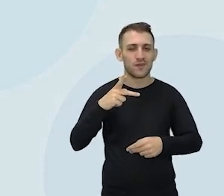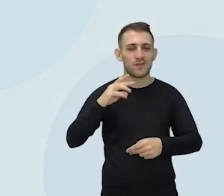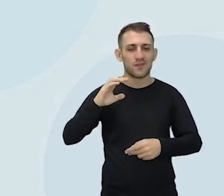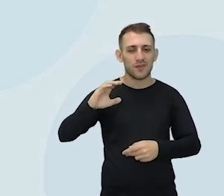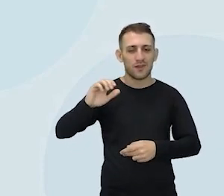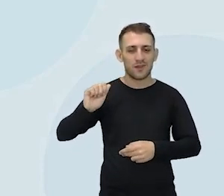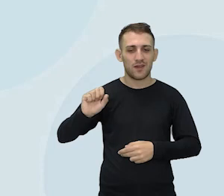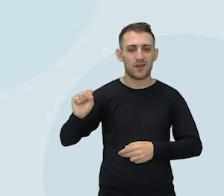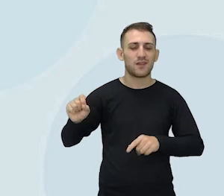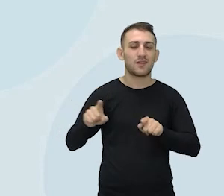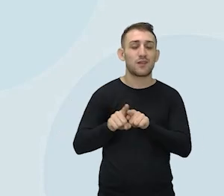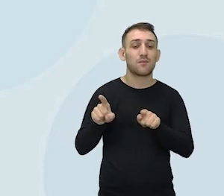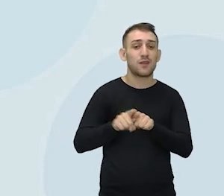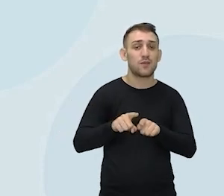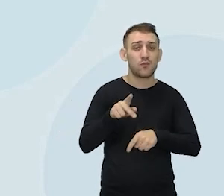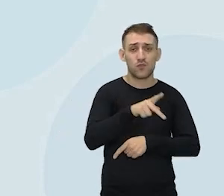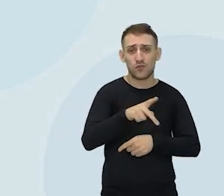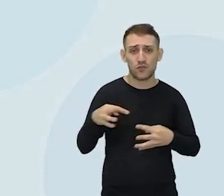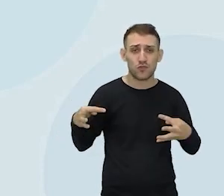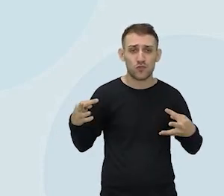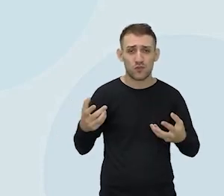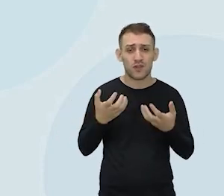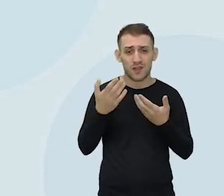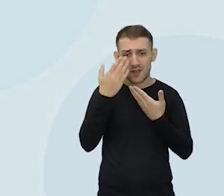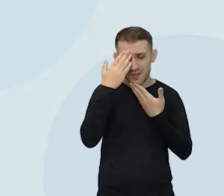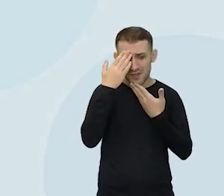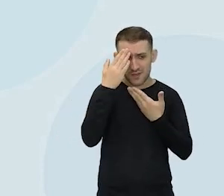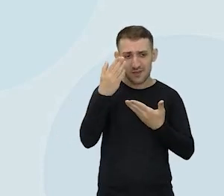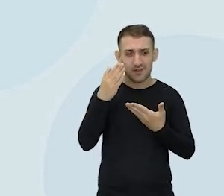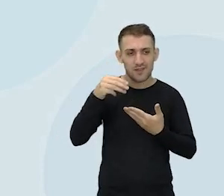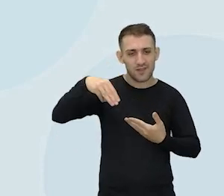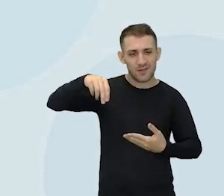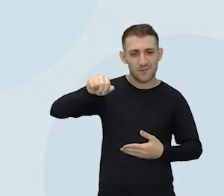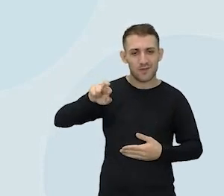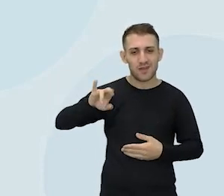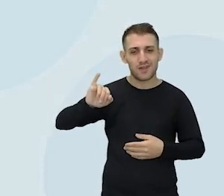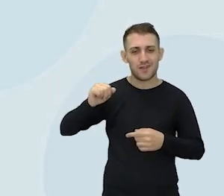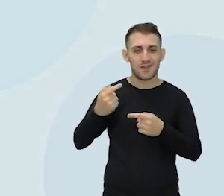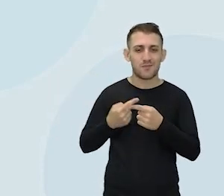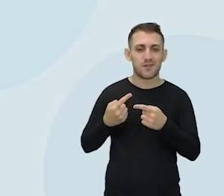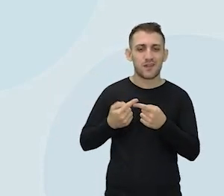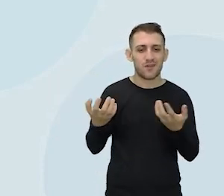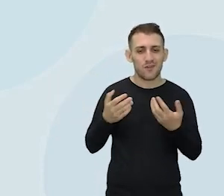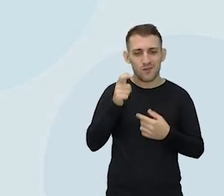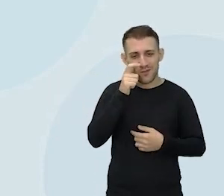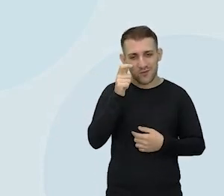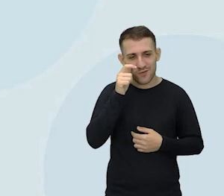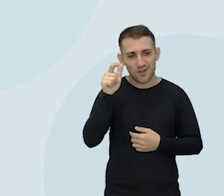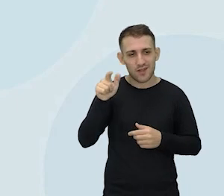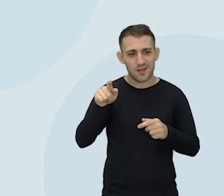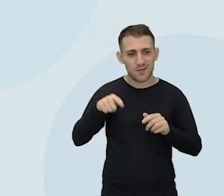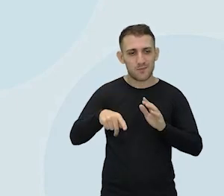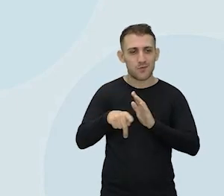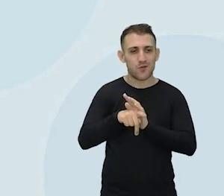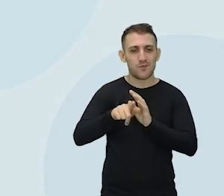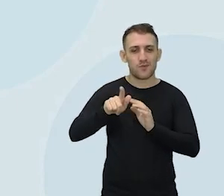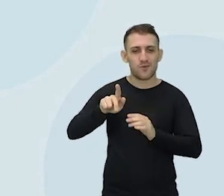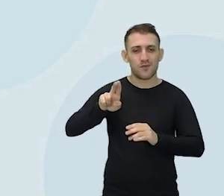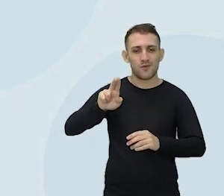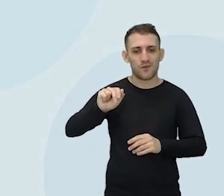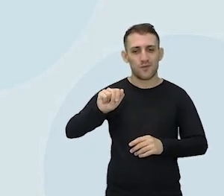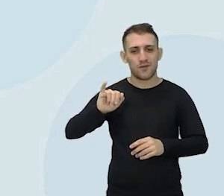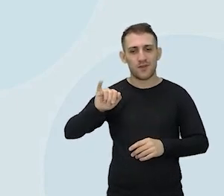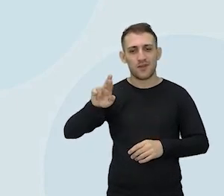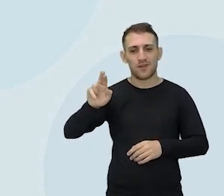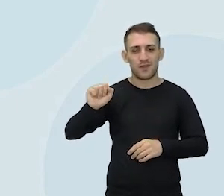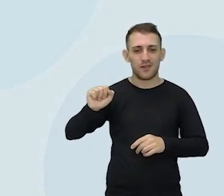os professores. Quero agradecer a ela, né? Ela deve estar nos vendo. Ela é de Guaíra, né? E veio